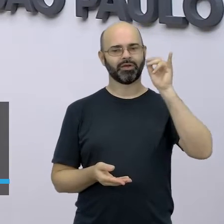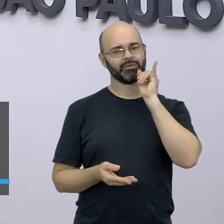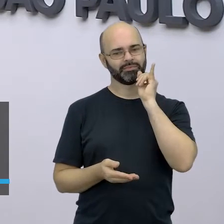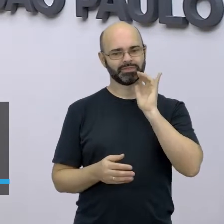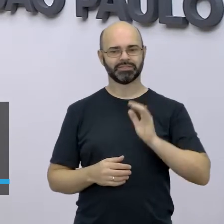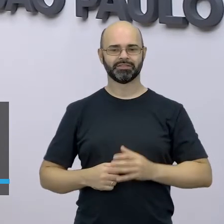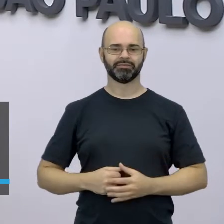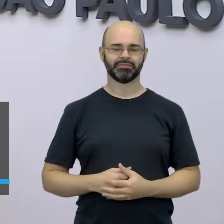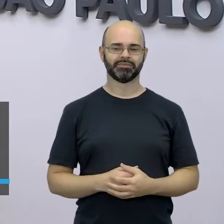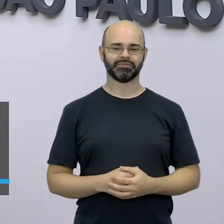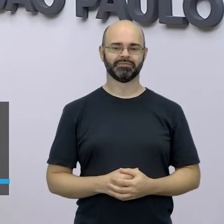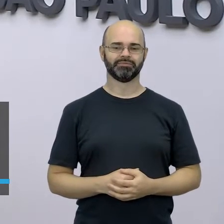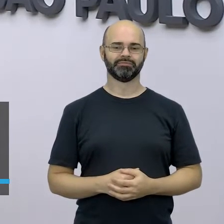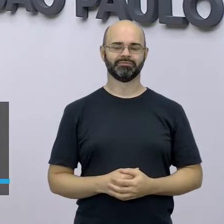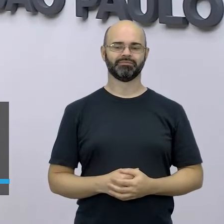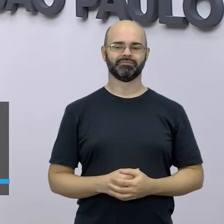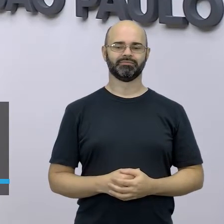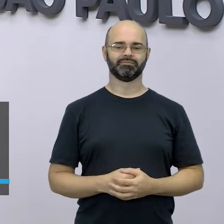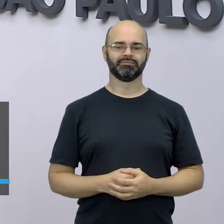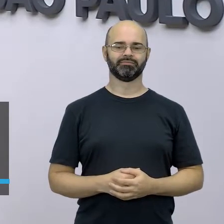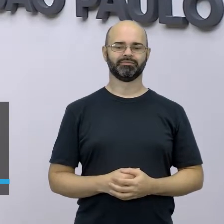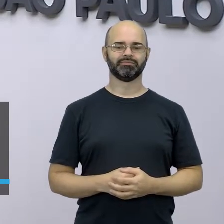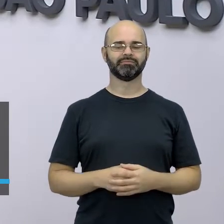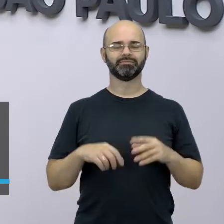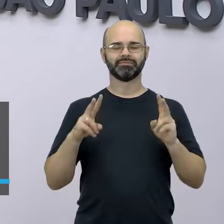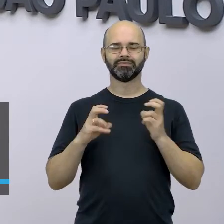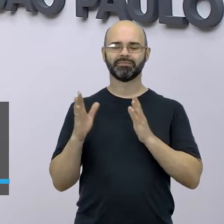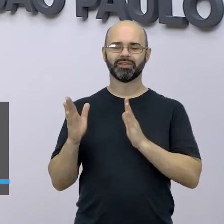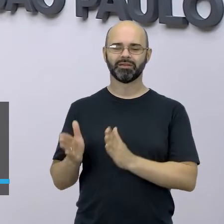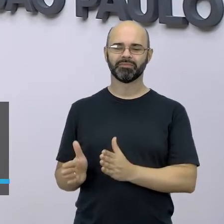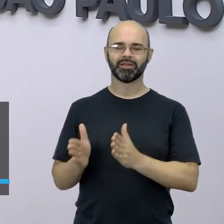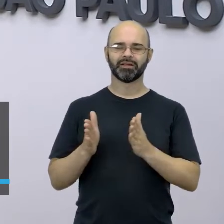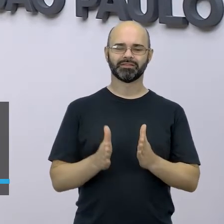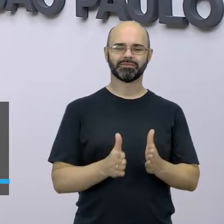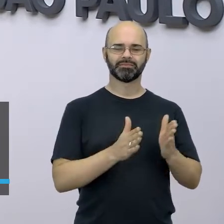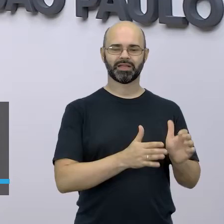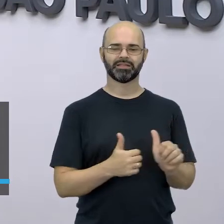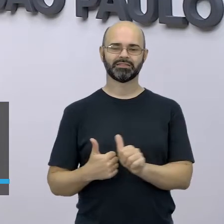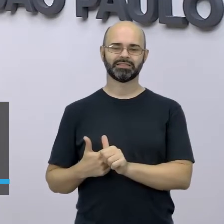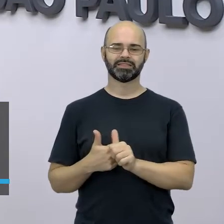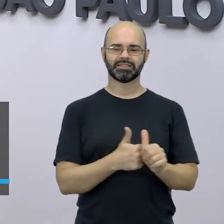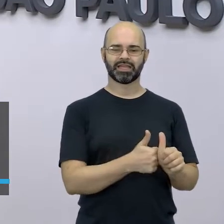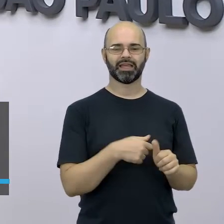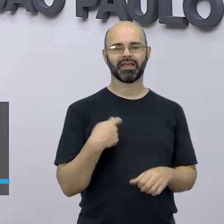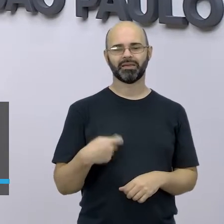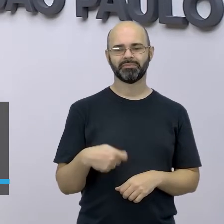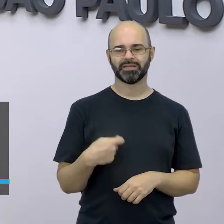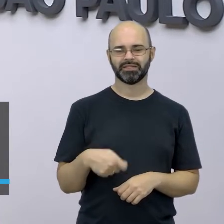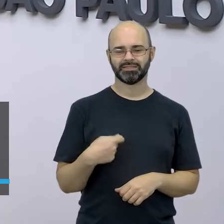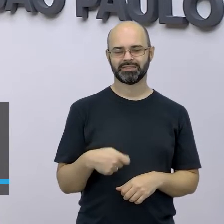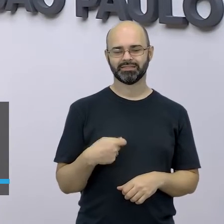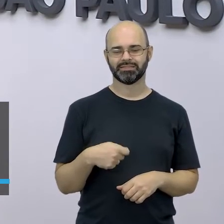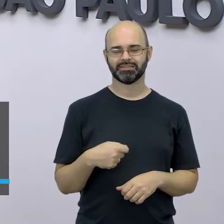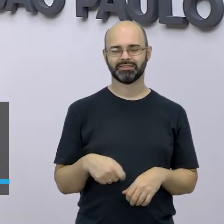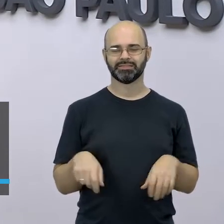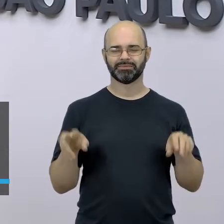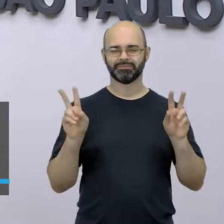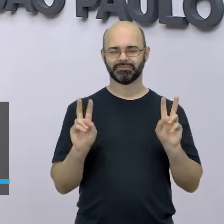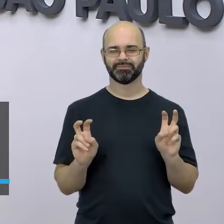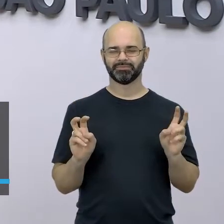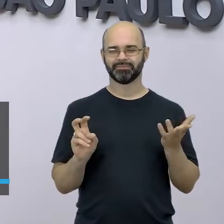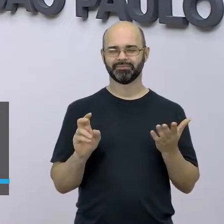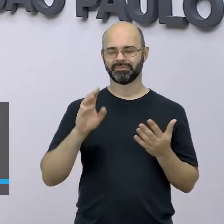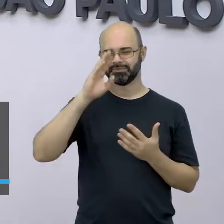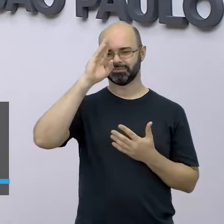quanto, né? Então é tudo uma questão dos passos que devem ser seguidos, né? E esses passos têm a ver, então, principalmente